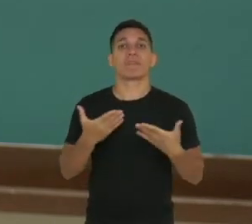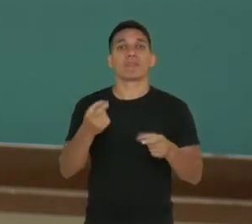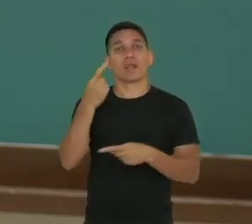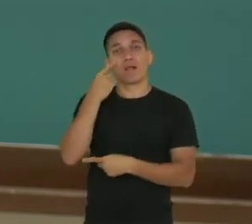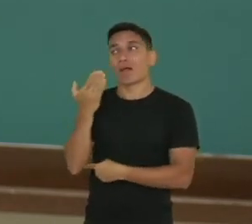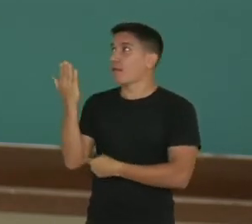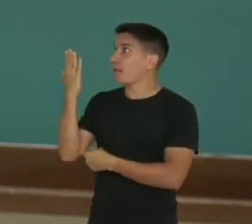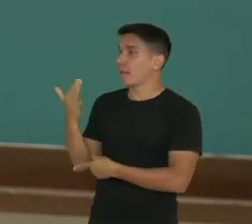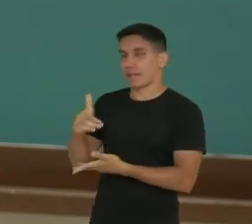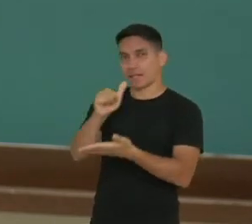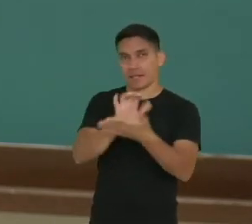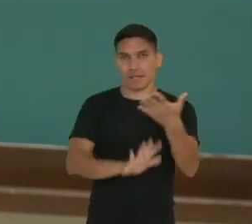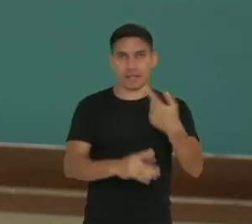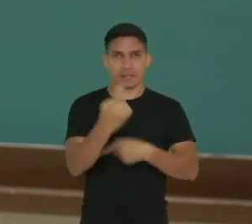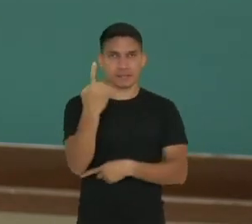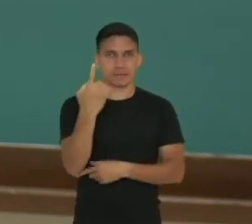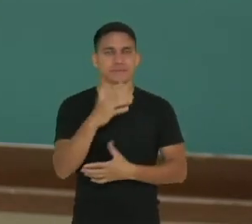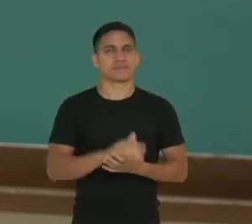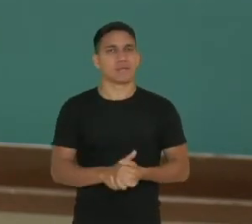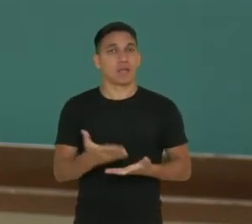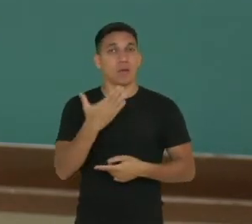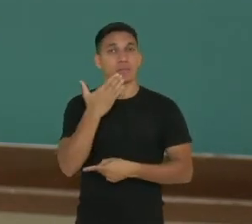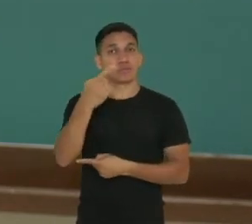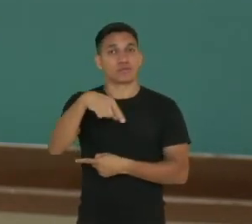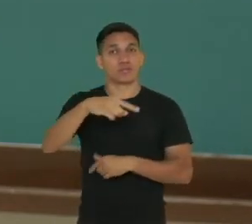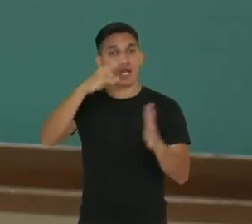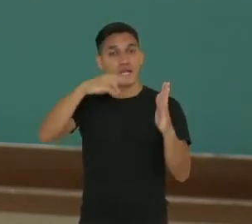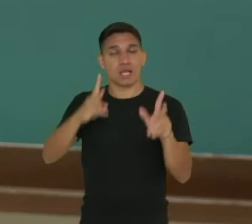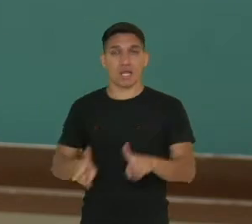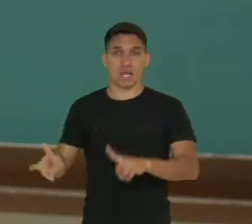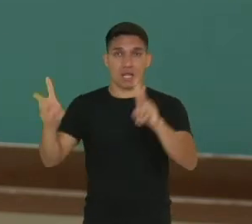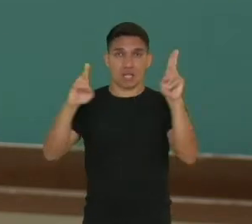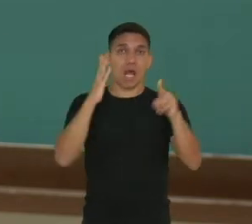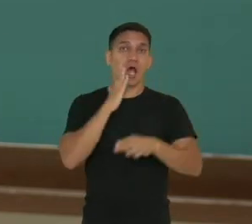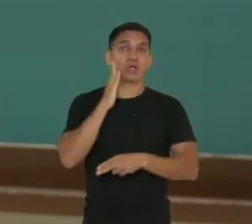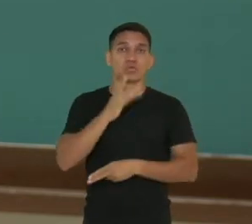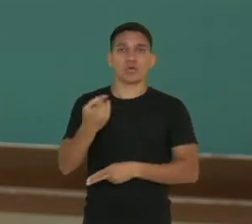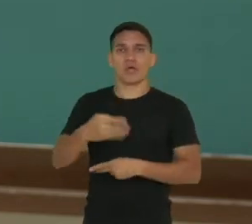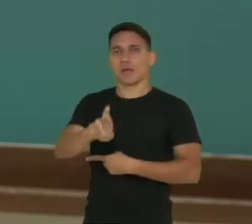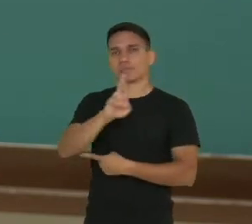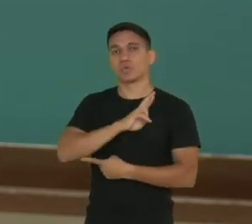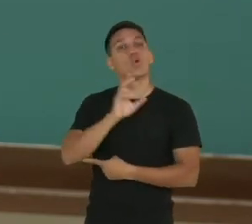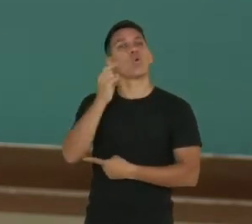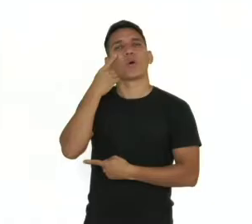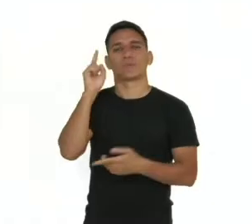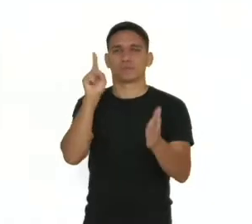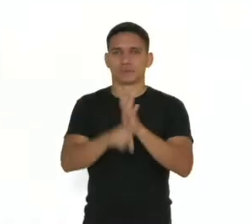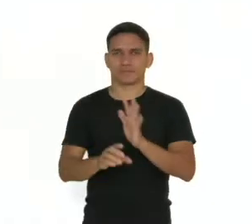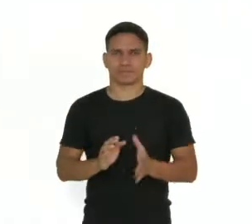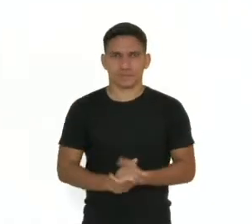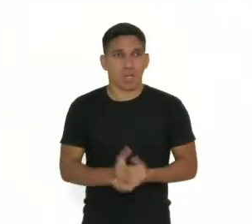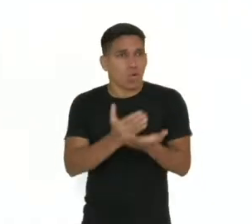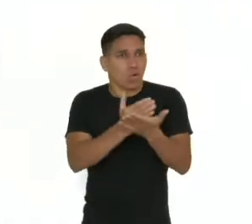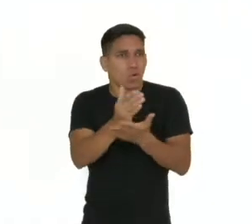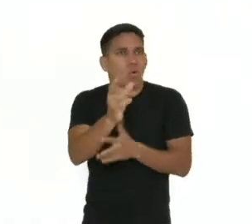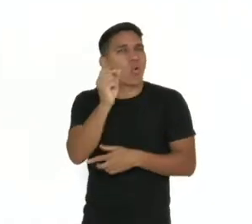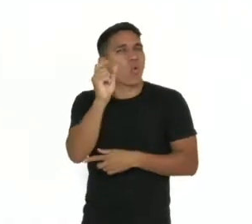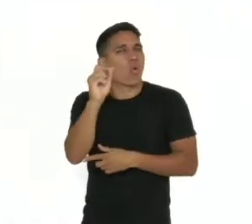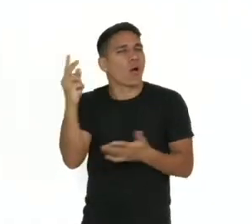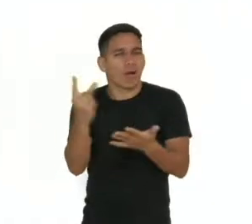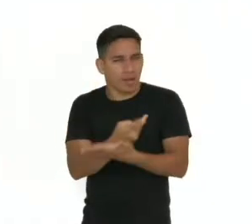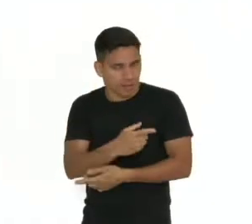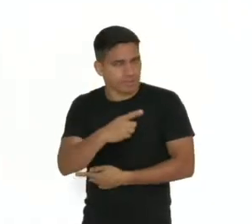Agora temos aqui a atividade número 1. Eu quero que você leia o trecho com atenção e responda. Inicialmente, havia